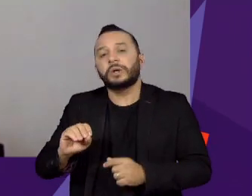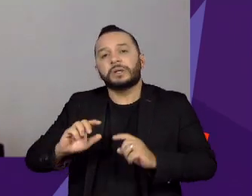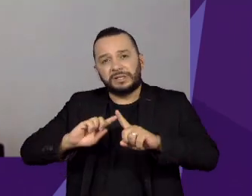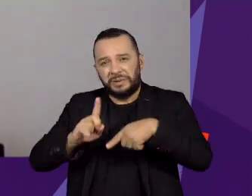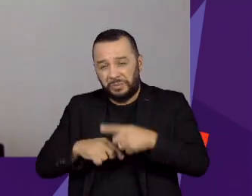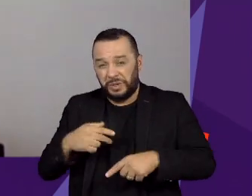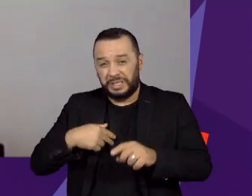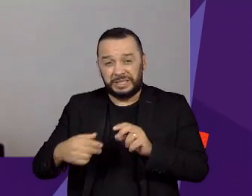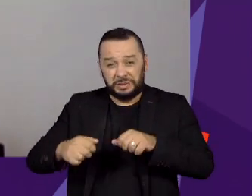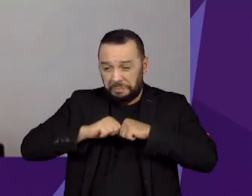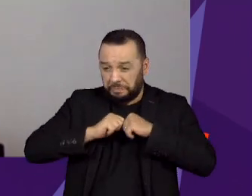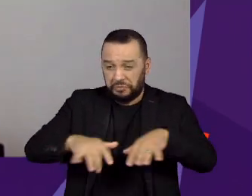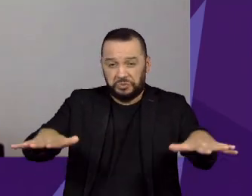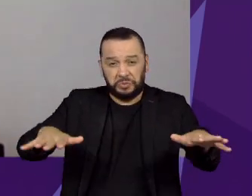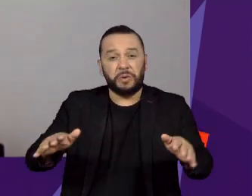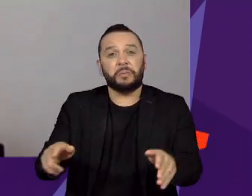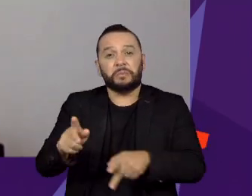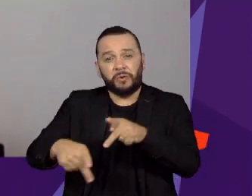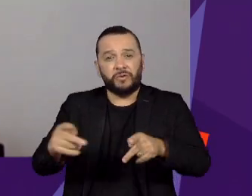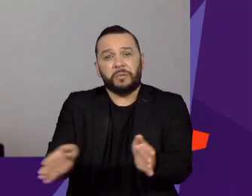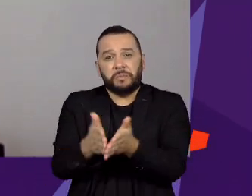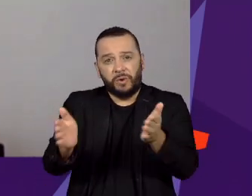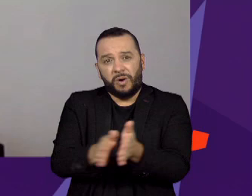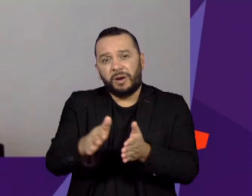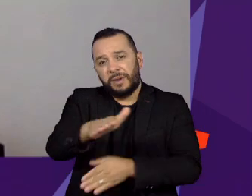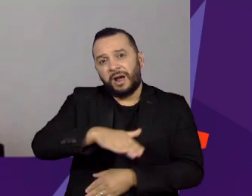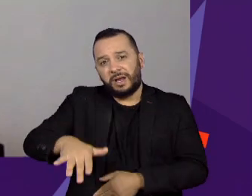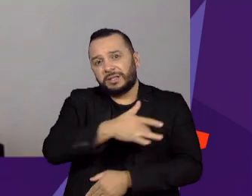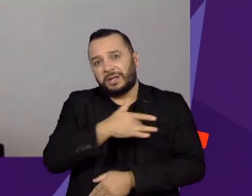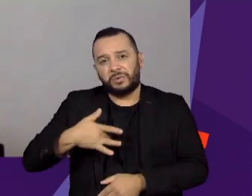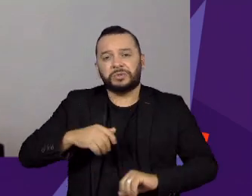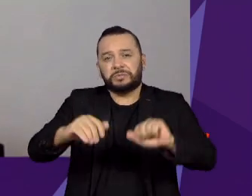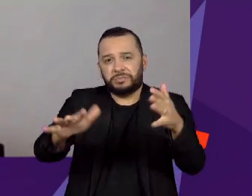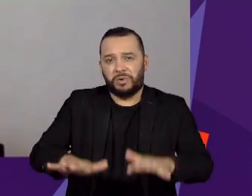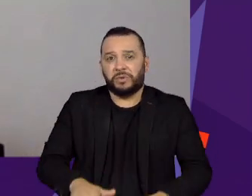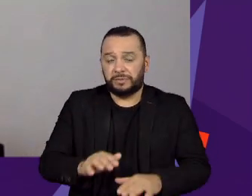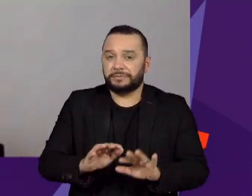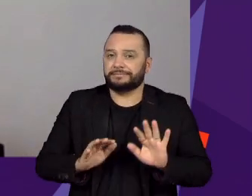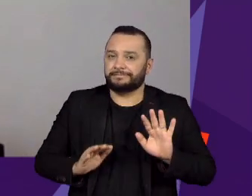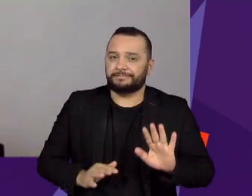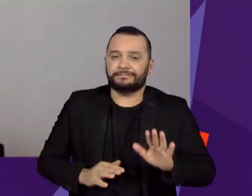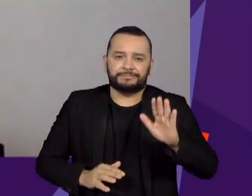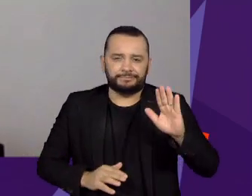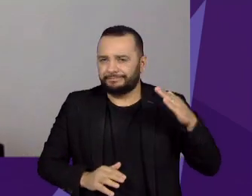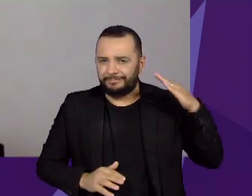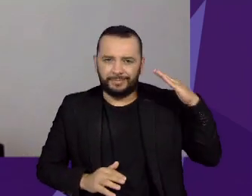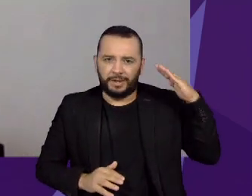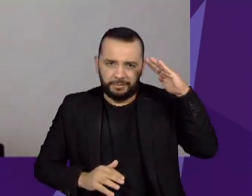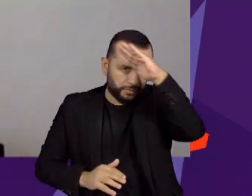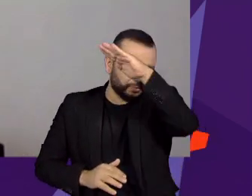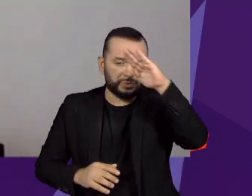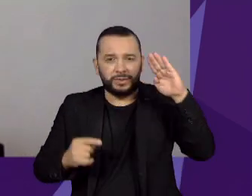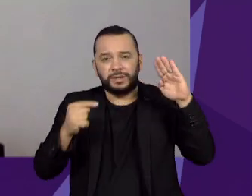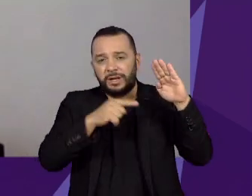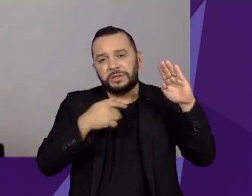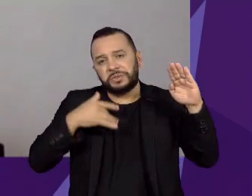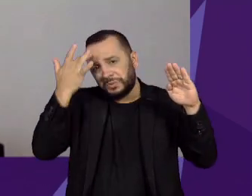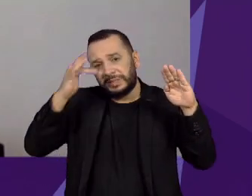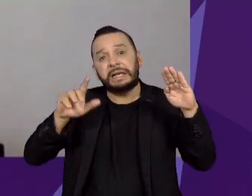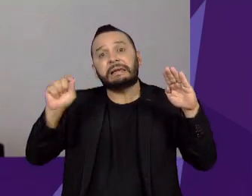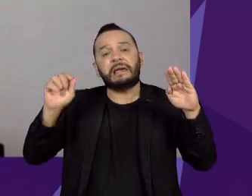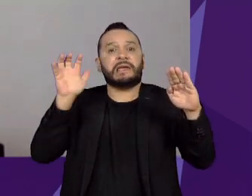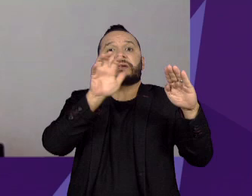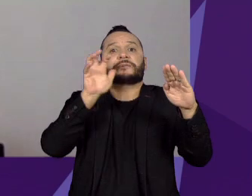pletora absurda do sistema de saúde. E, por outro lado, o presidente que, não sei se por influência de terceiros ou